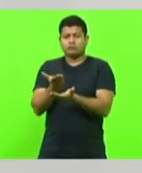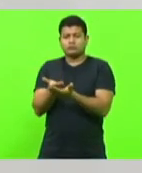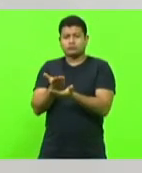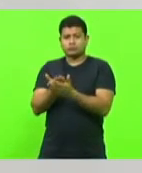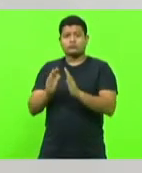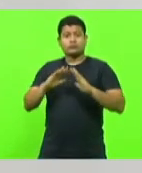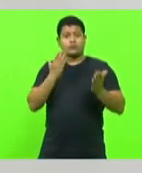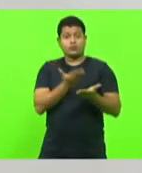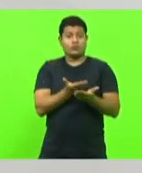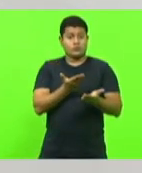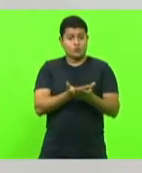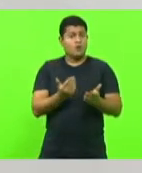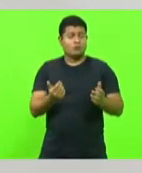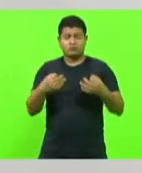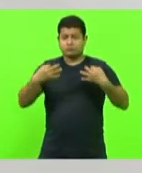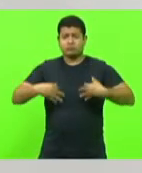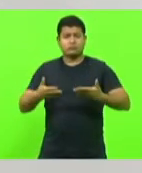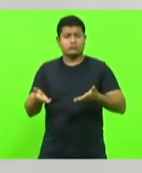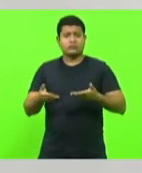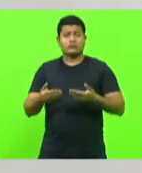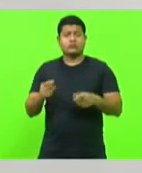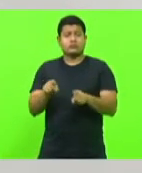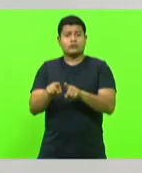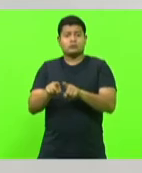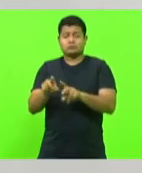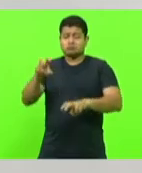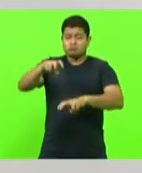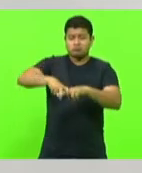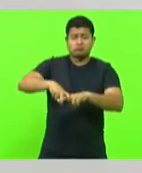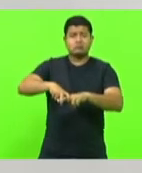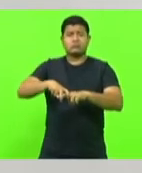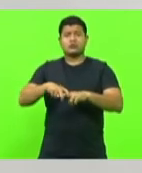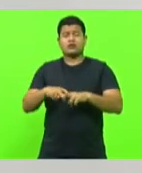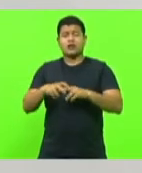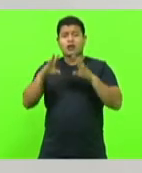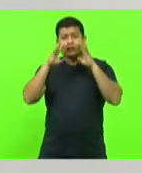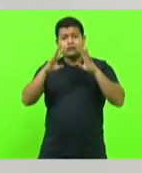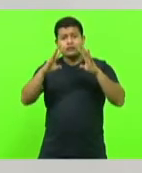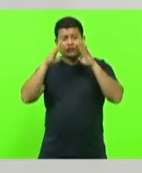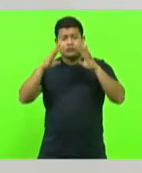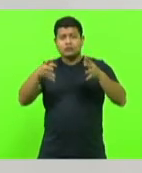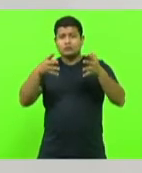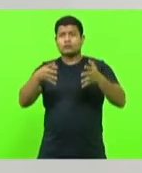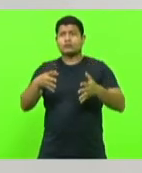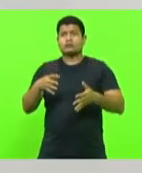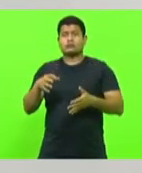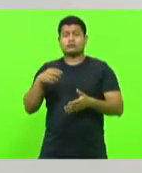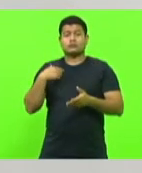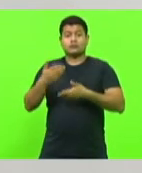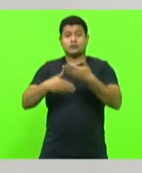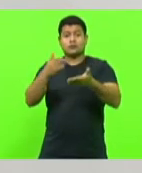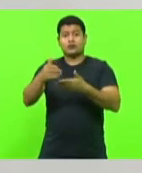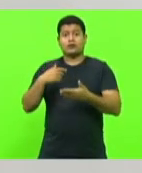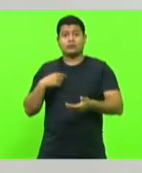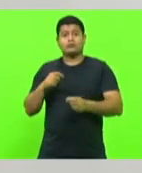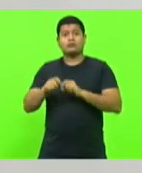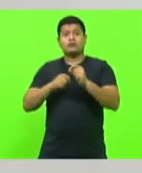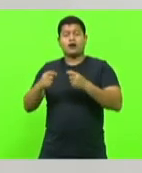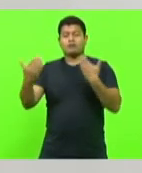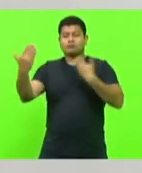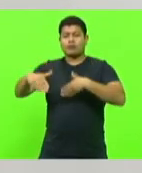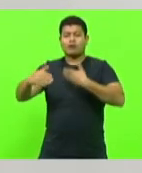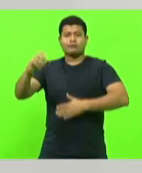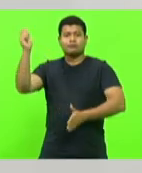escola. Eles tiveram a possibilidade de estar sentado numa carteira e fazer mais tarde os seus concursos.